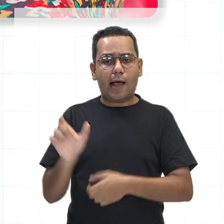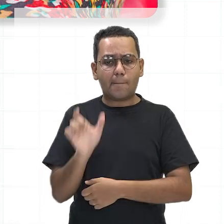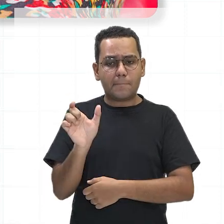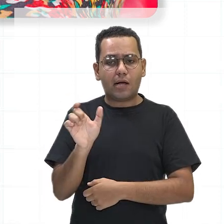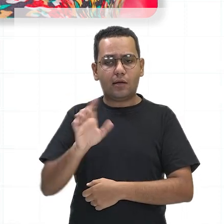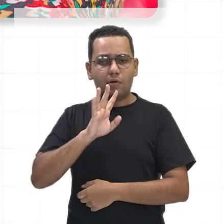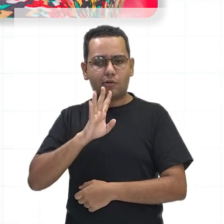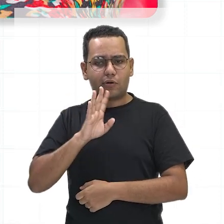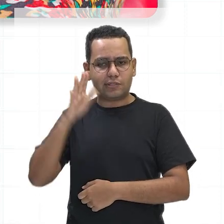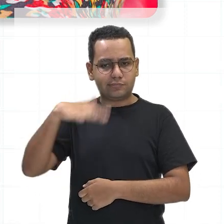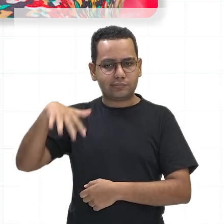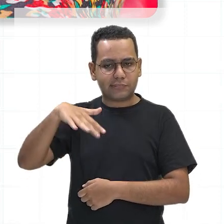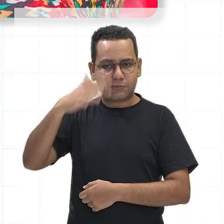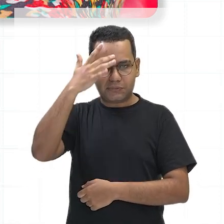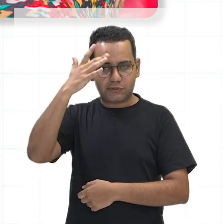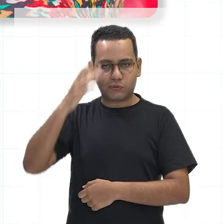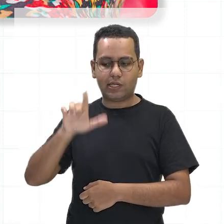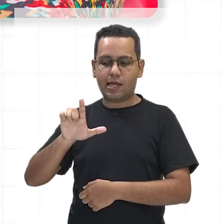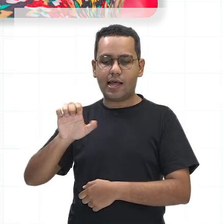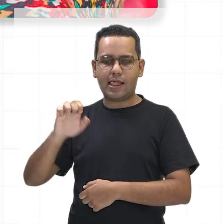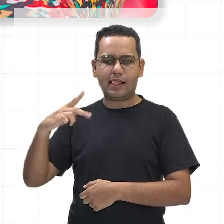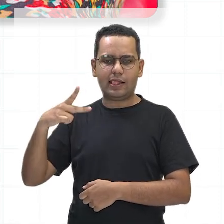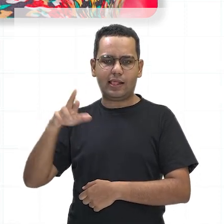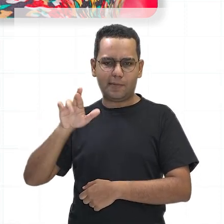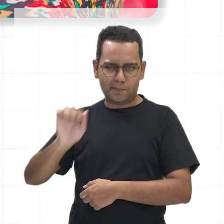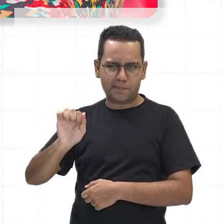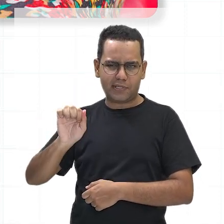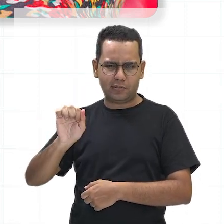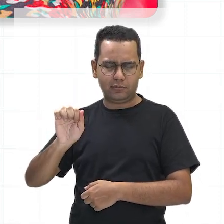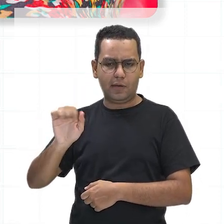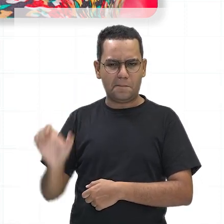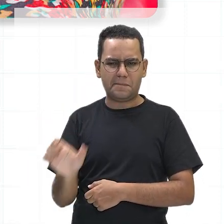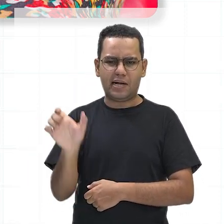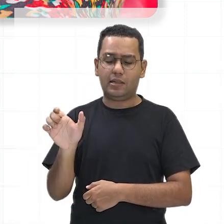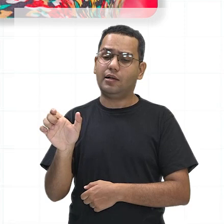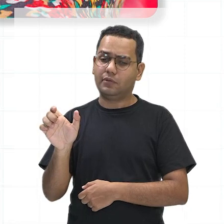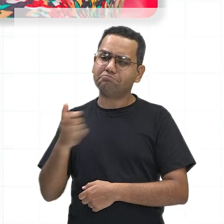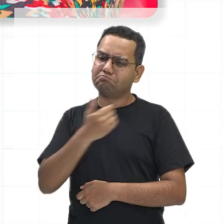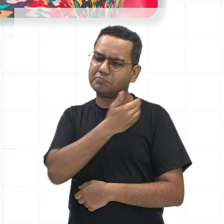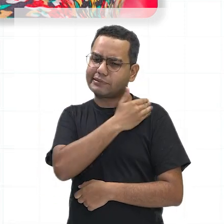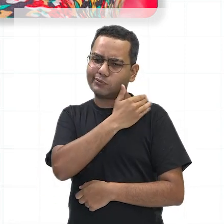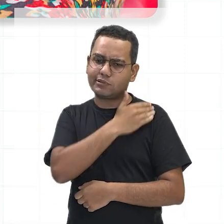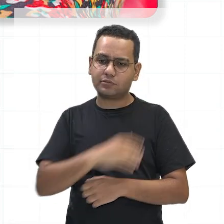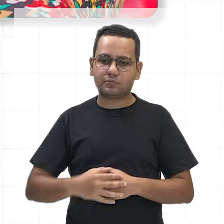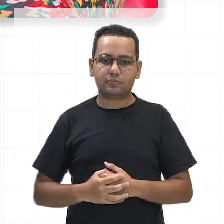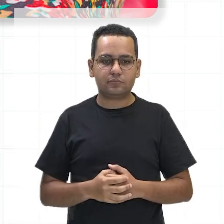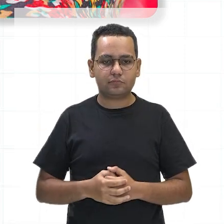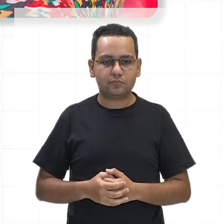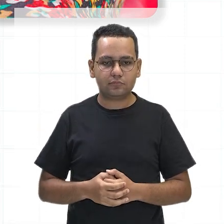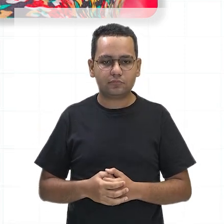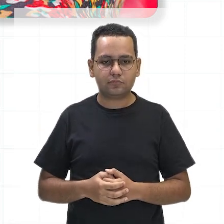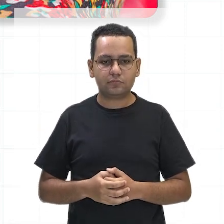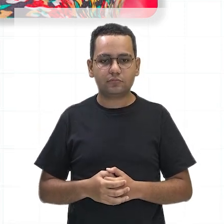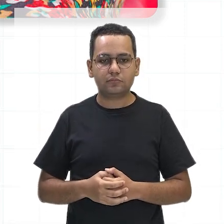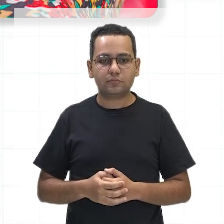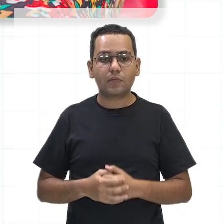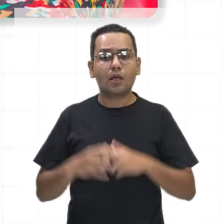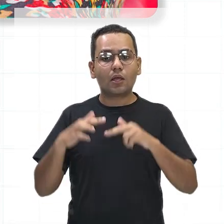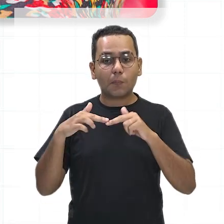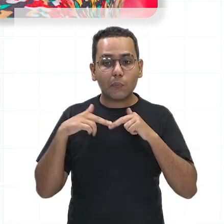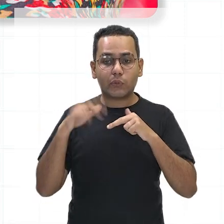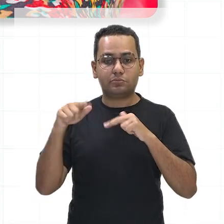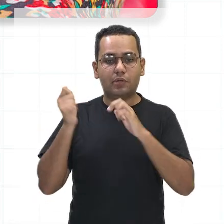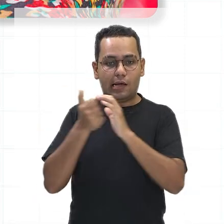Chamava-se popularmente, ali uma forma mais preconceituosa, ela era chamada ali de lepra, sendo que seu